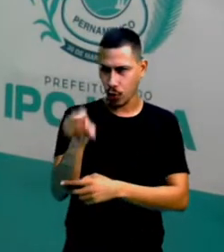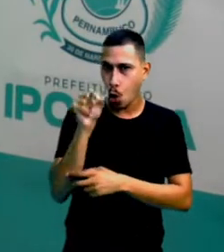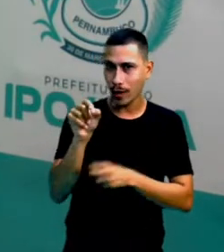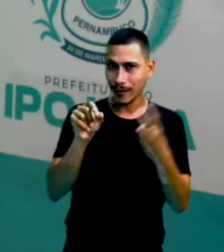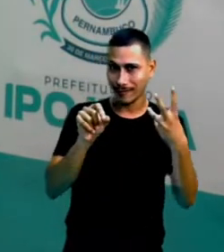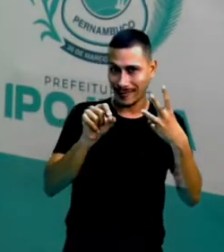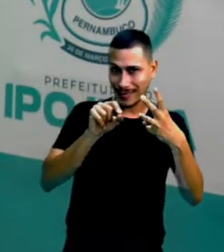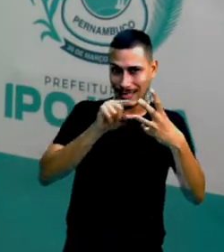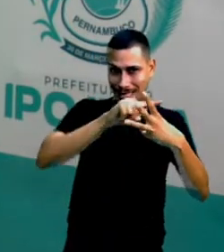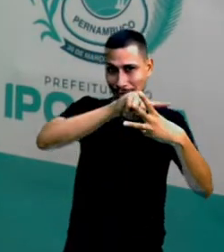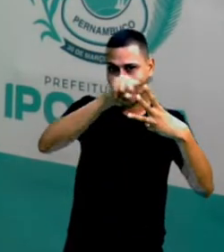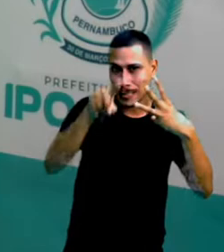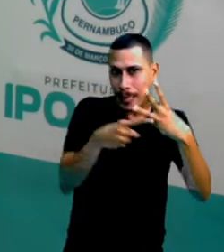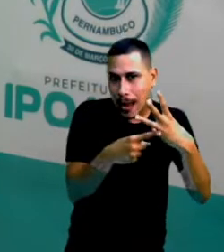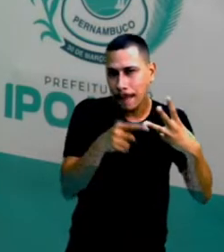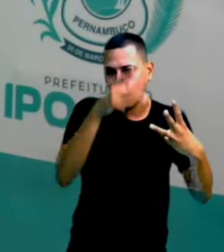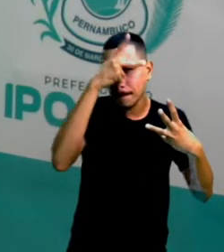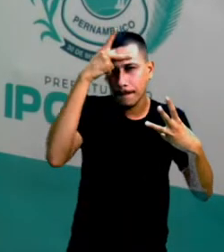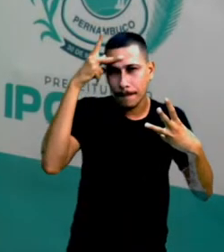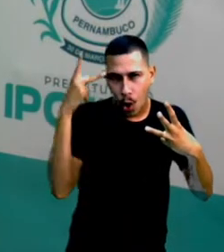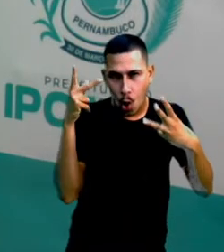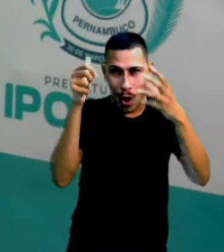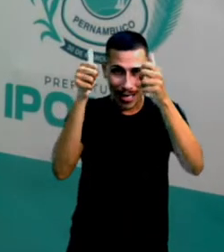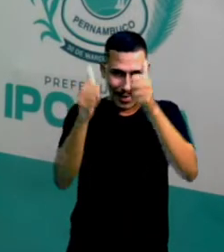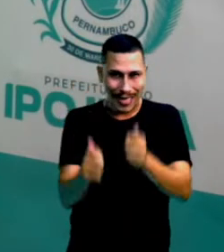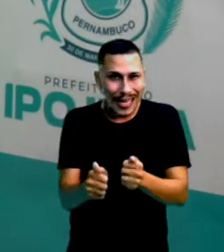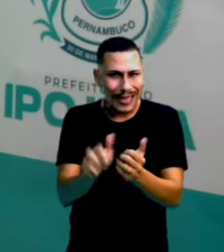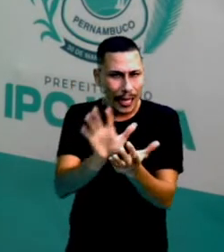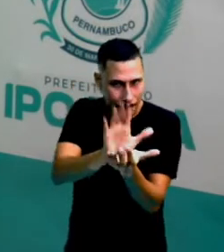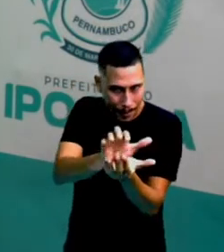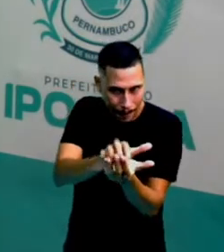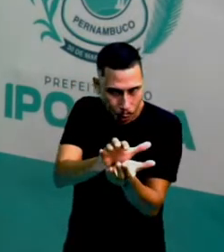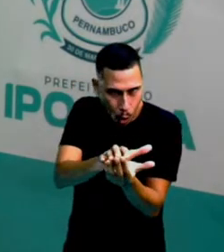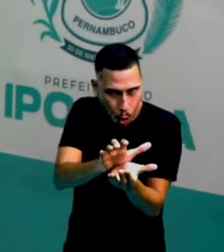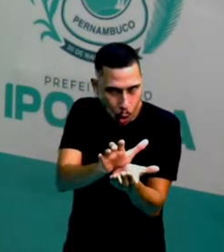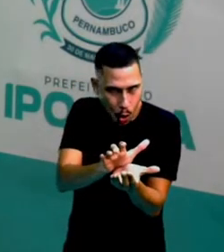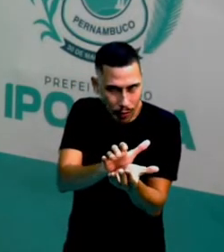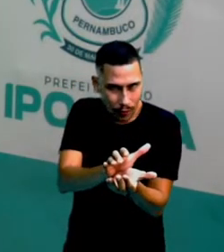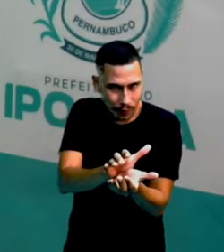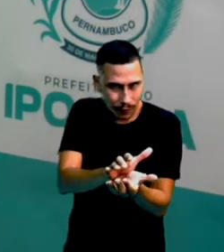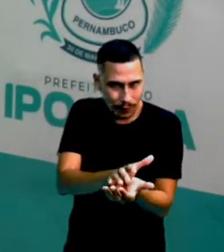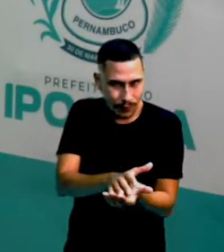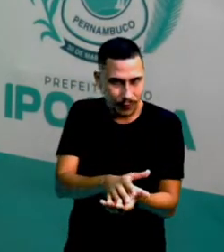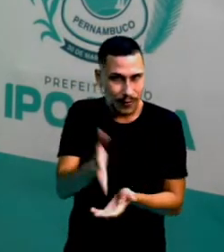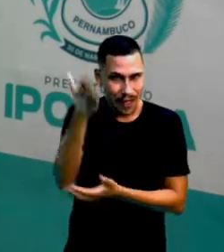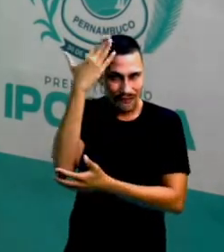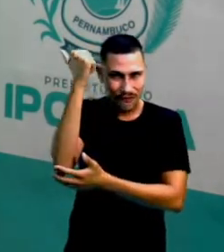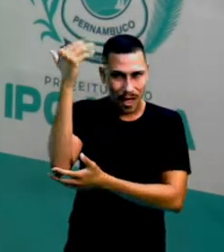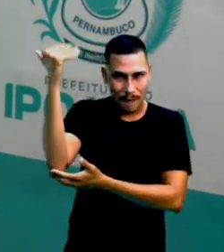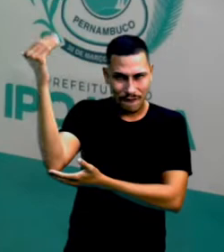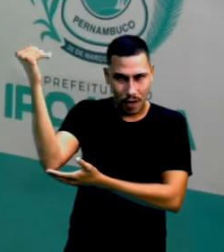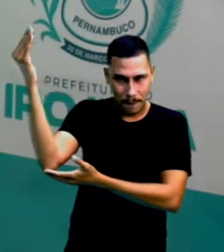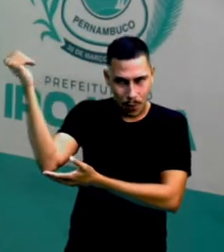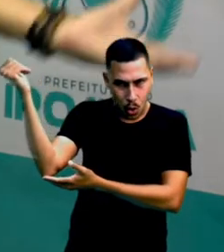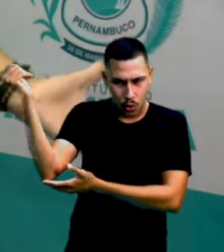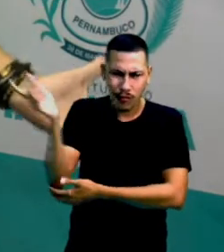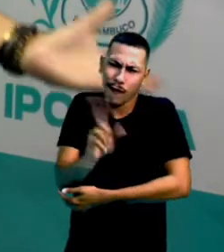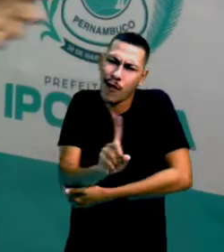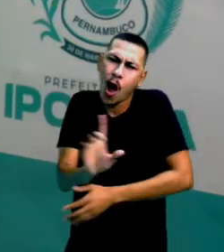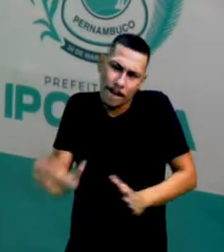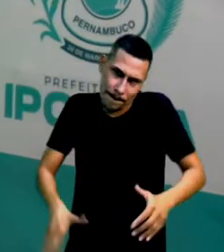falar para vocês, na verdade, que são três grandes artistas, não quer dizer que sejam os